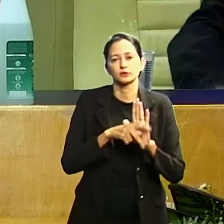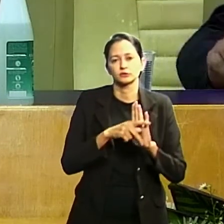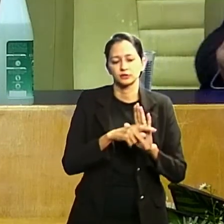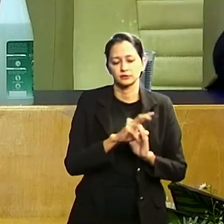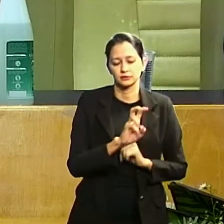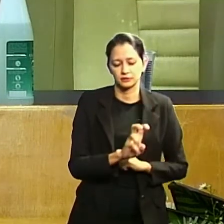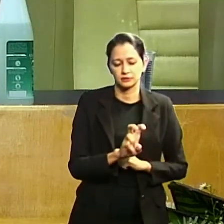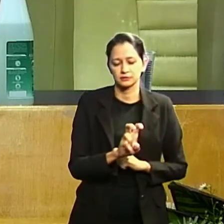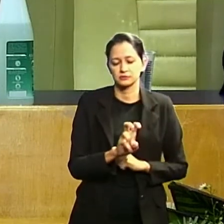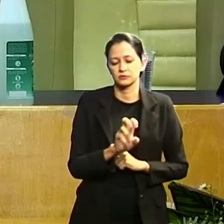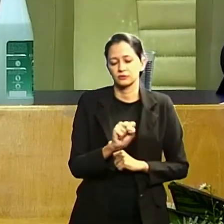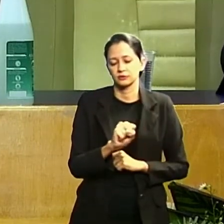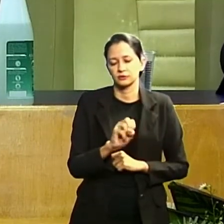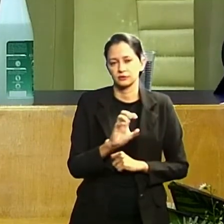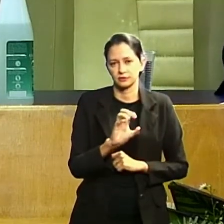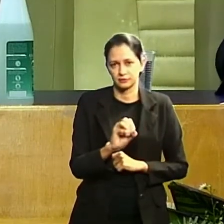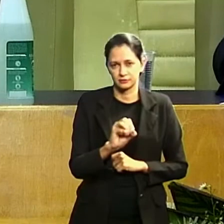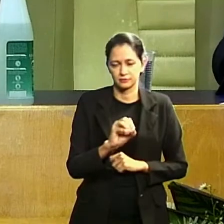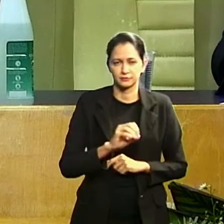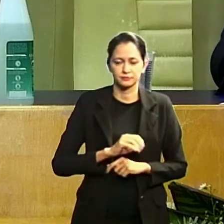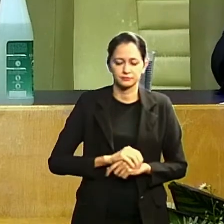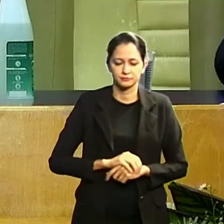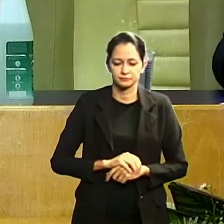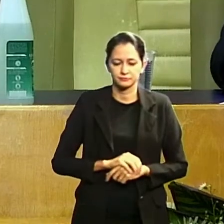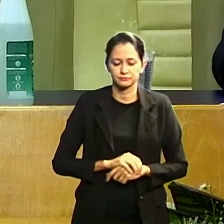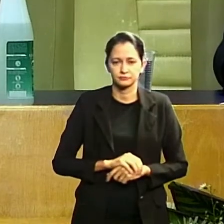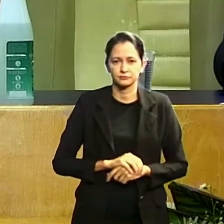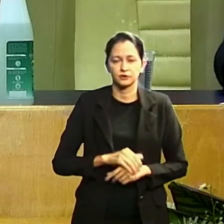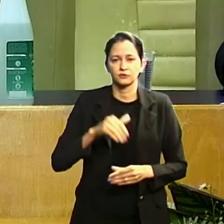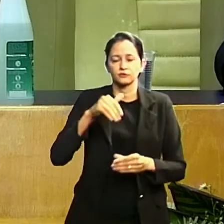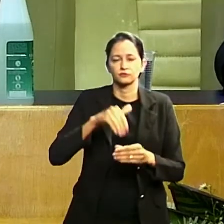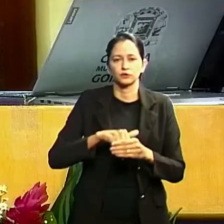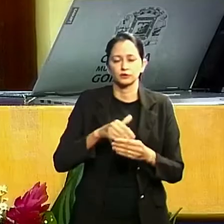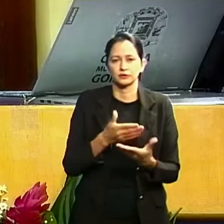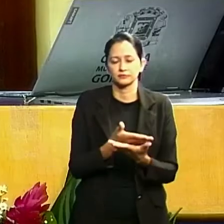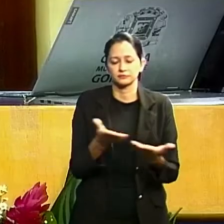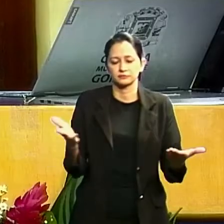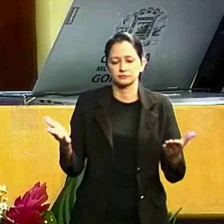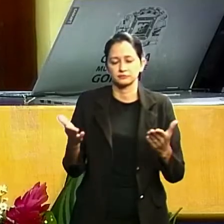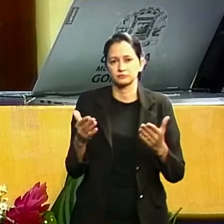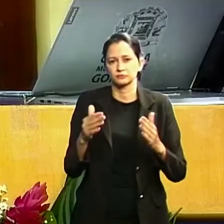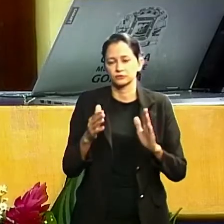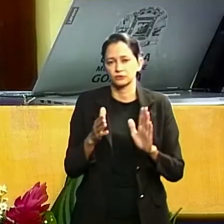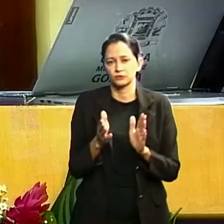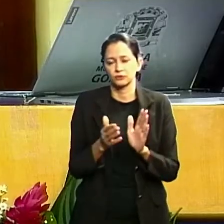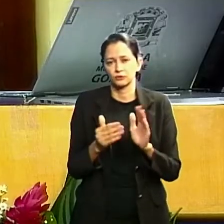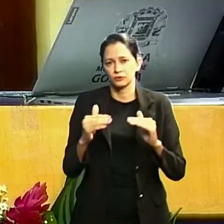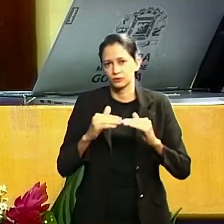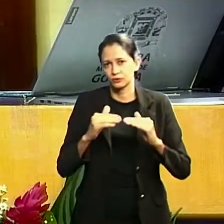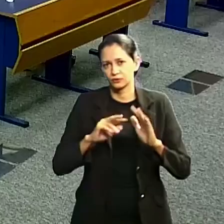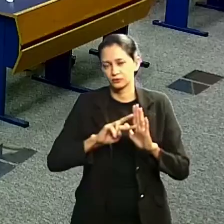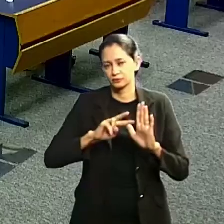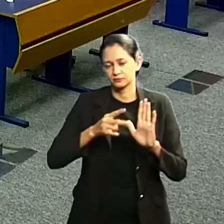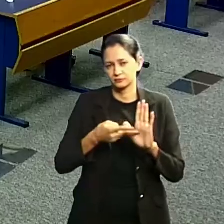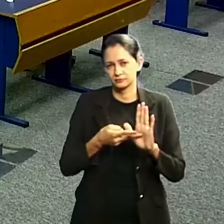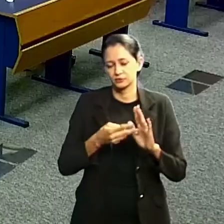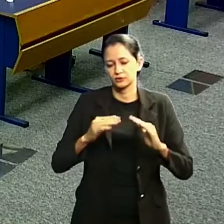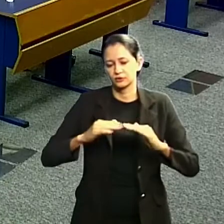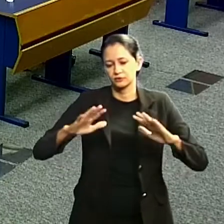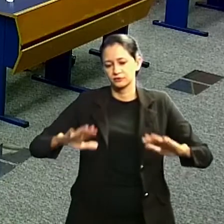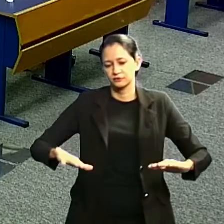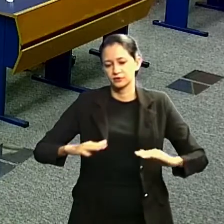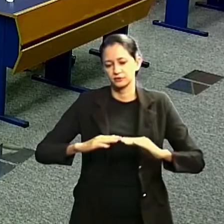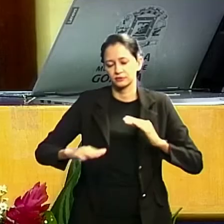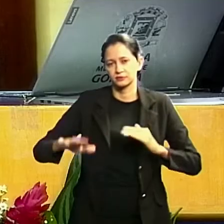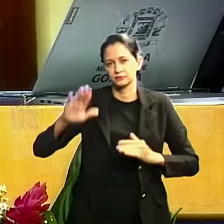número 580. Em votação, senhores vereadores, pedido de inversão. Favoráveis, permaneçam como estão,